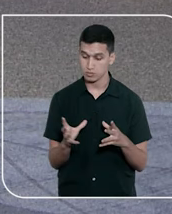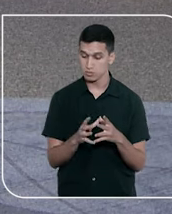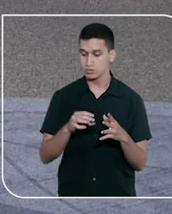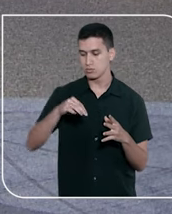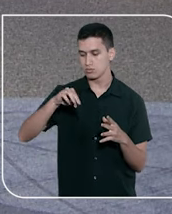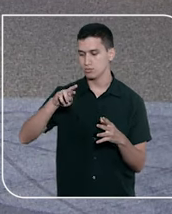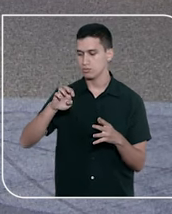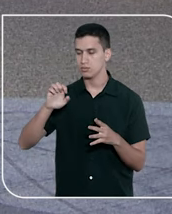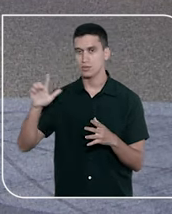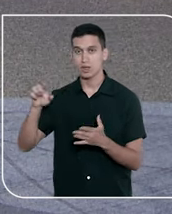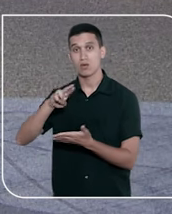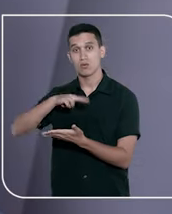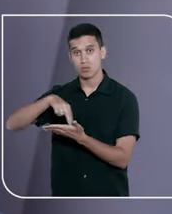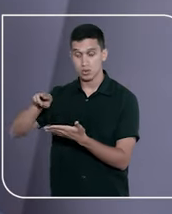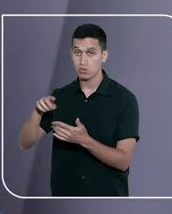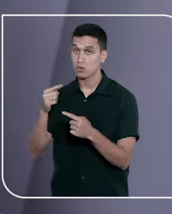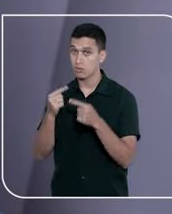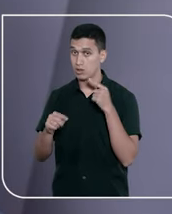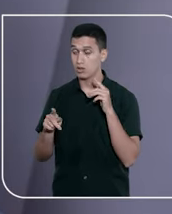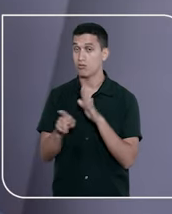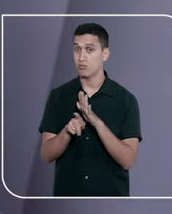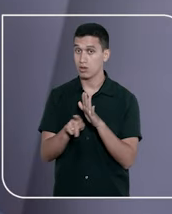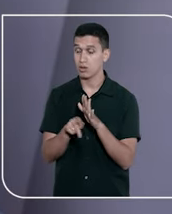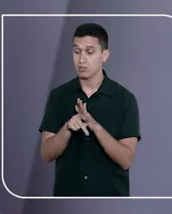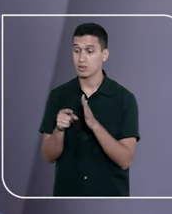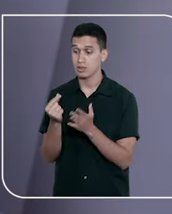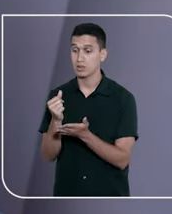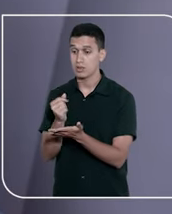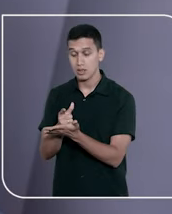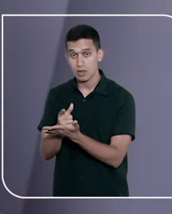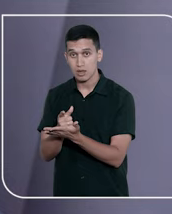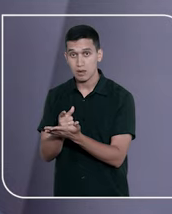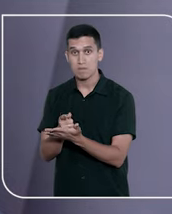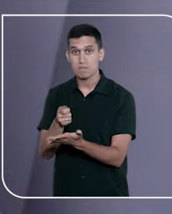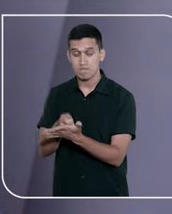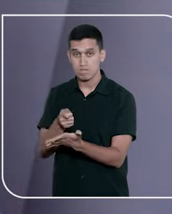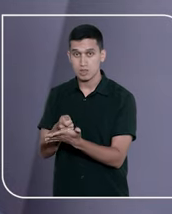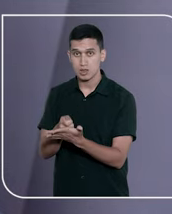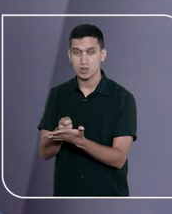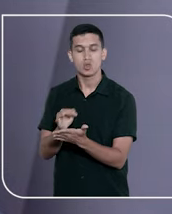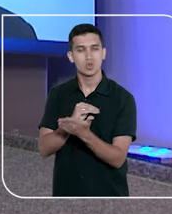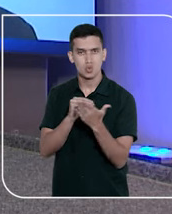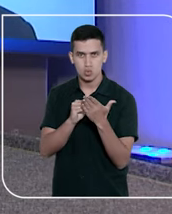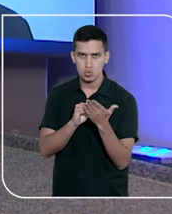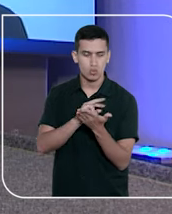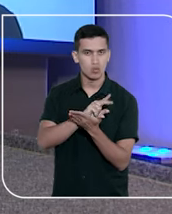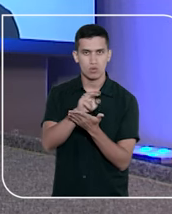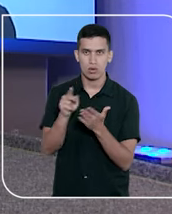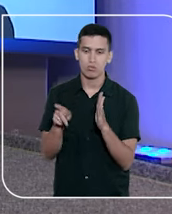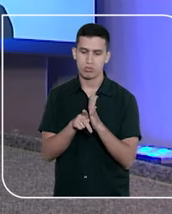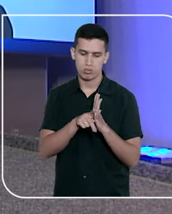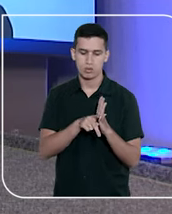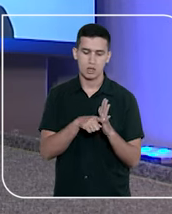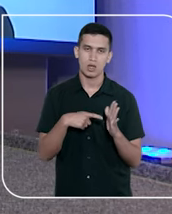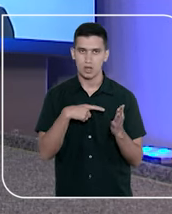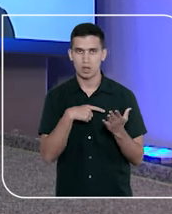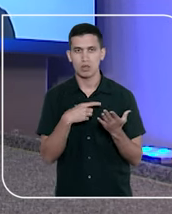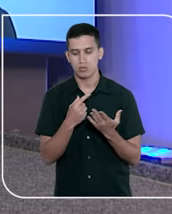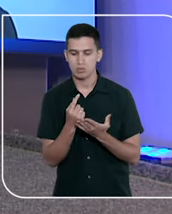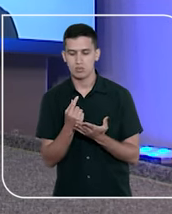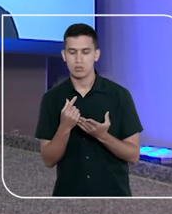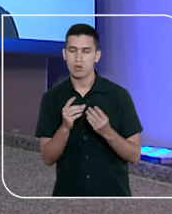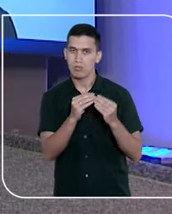não se aplica a dano punitivo, ora, todo o restante do dano compensatório, incluindo o